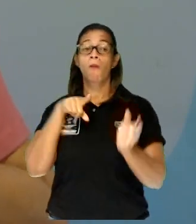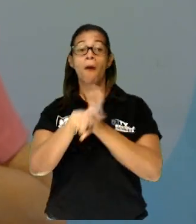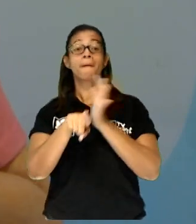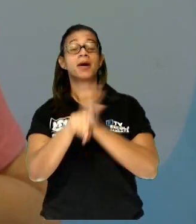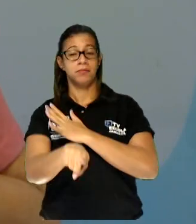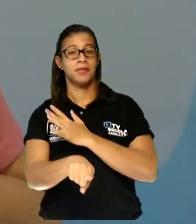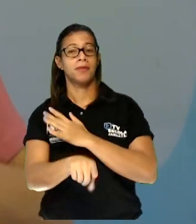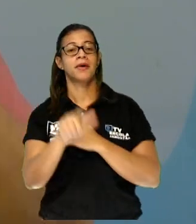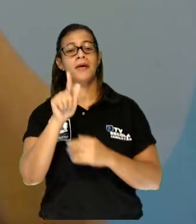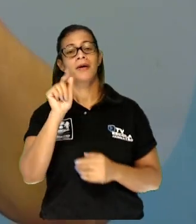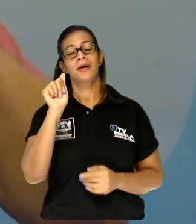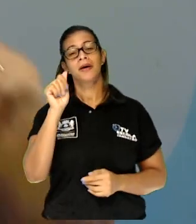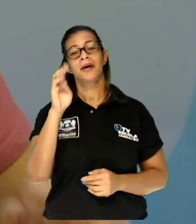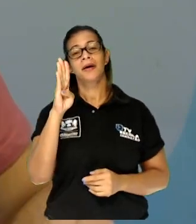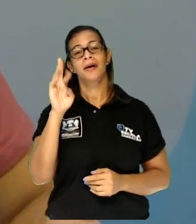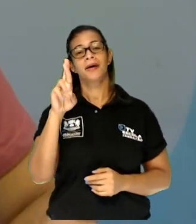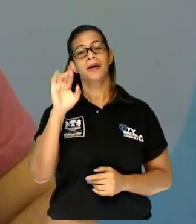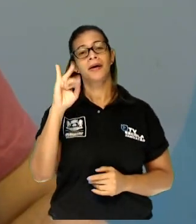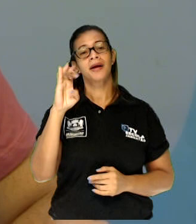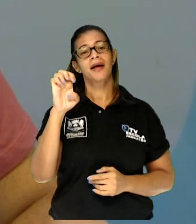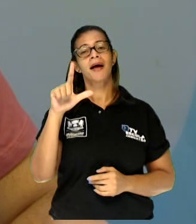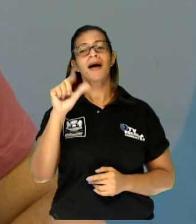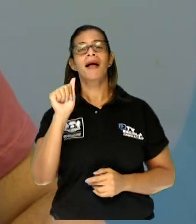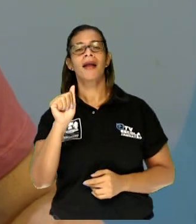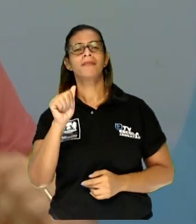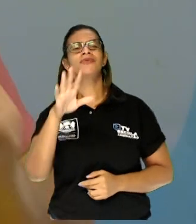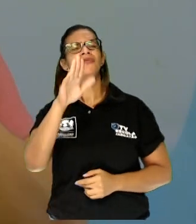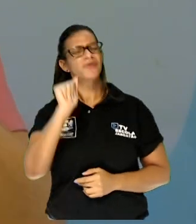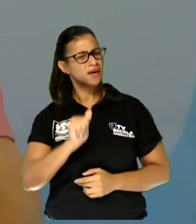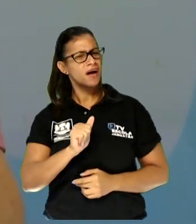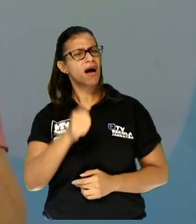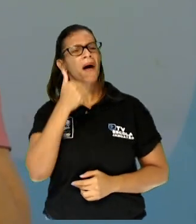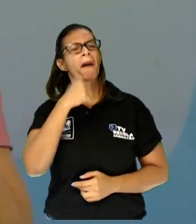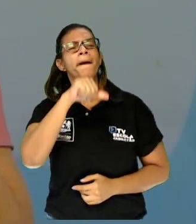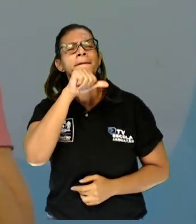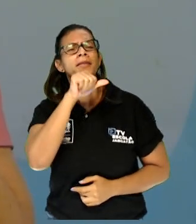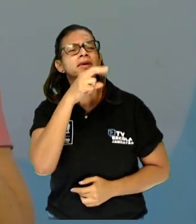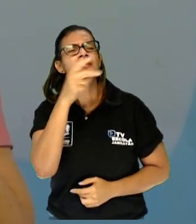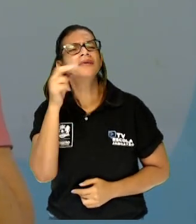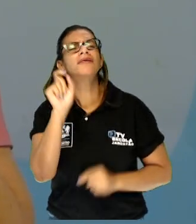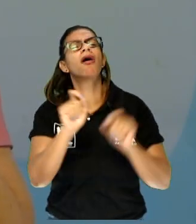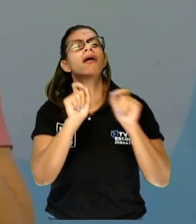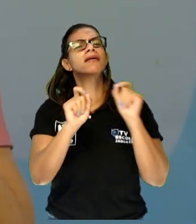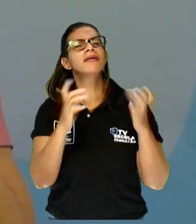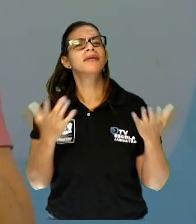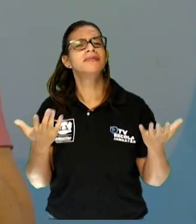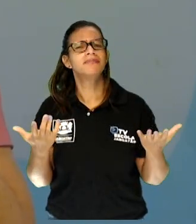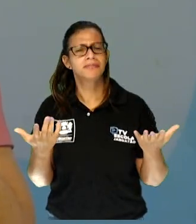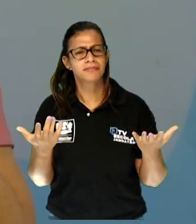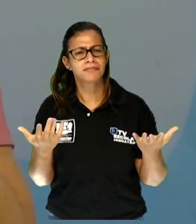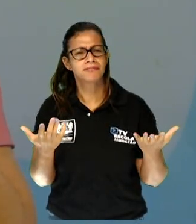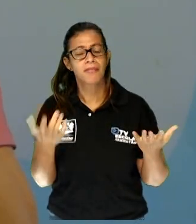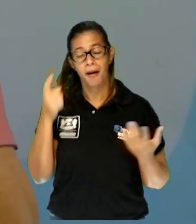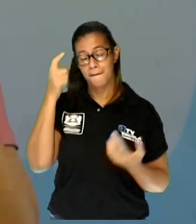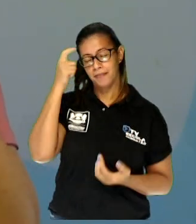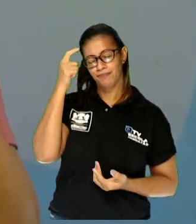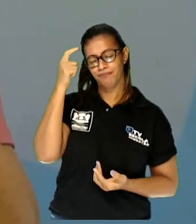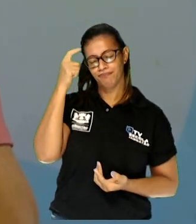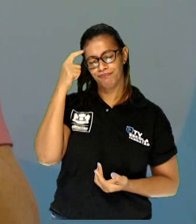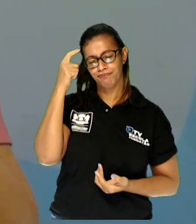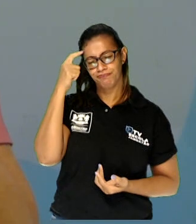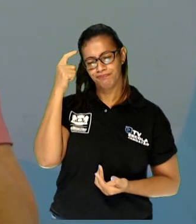Ô, Gabriela, mãe tem cheiro de quê? E Gabriela pensou, pensou e disse: Para